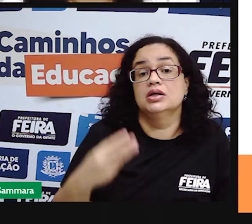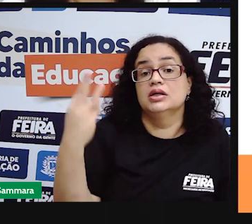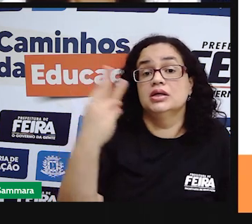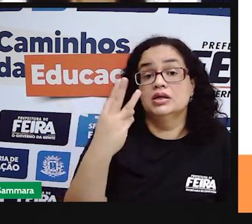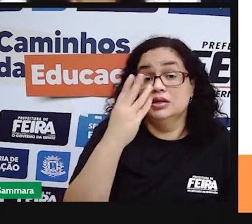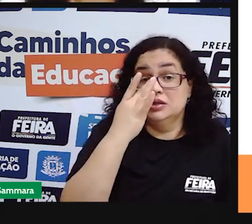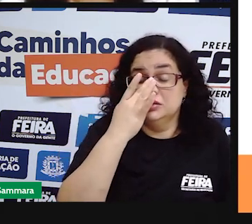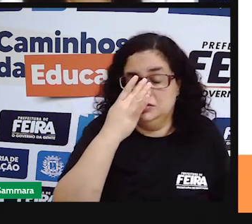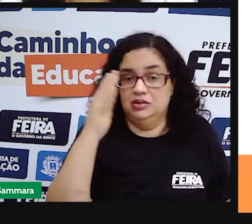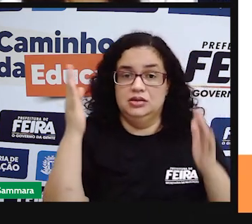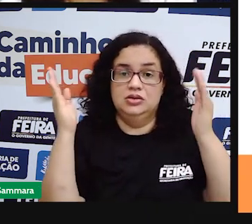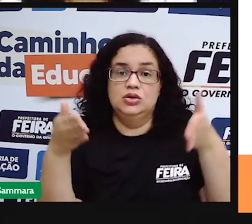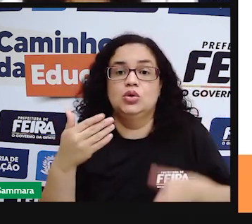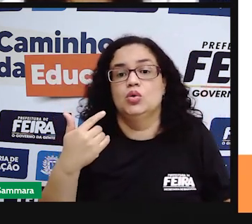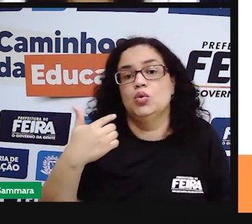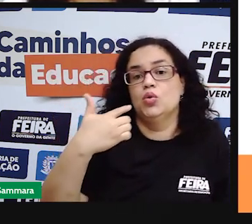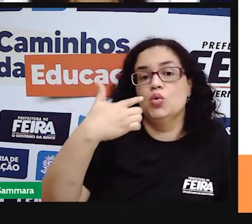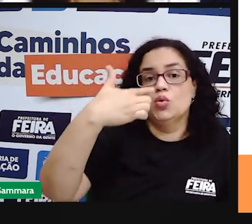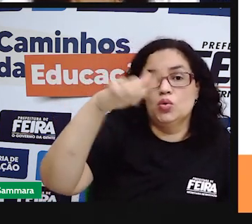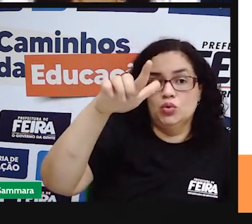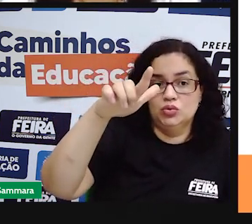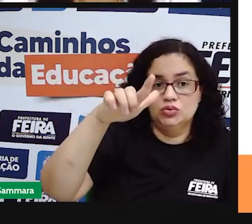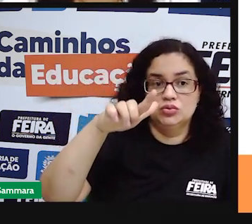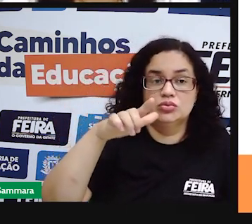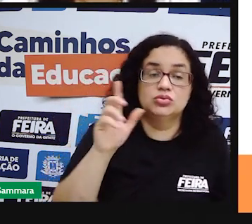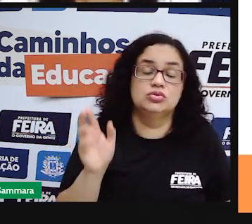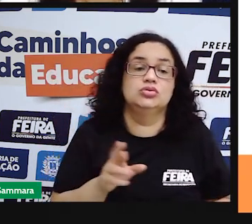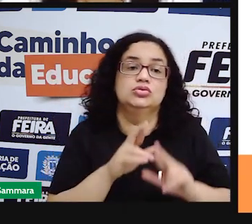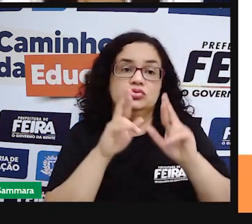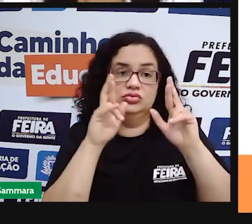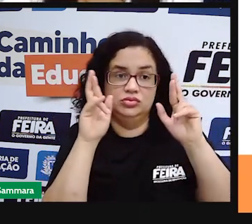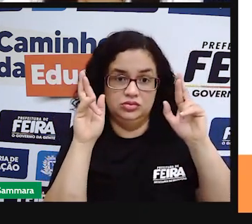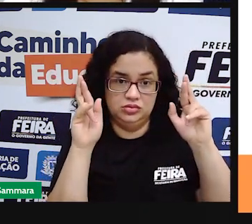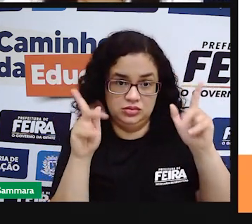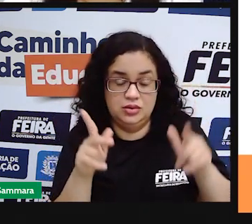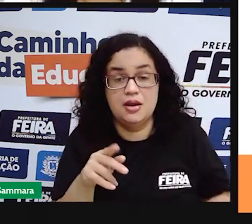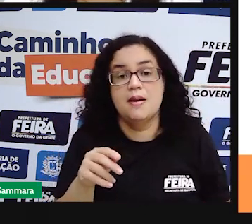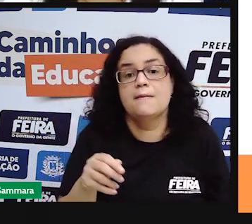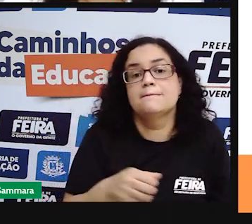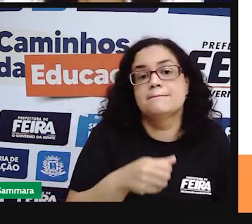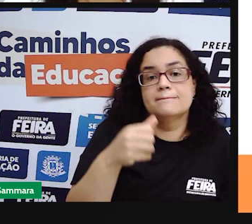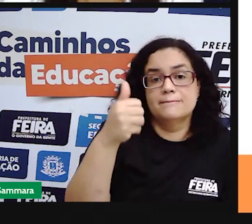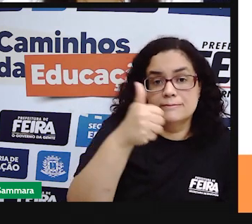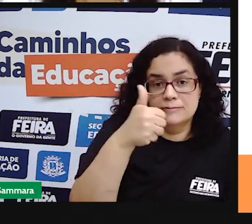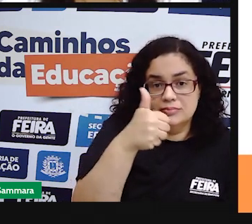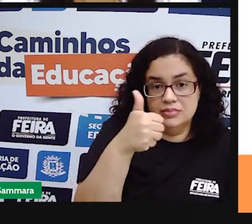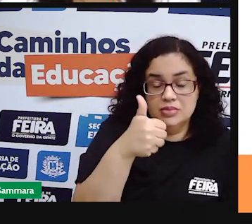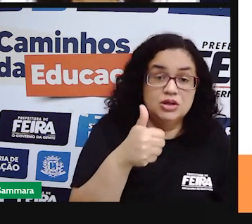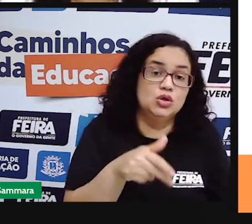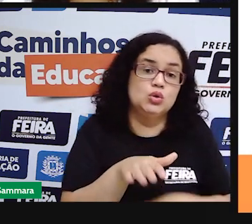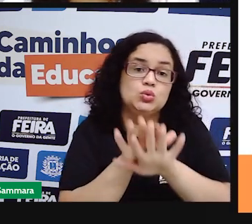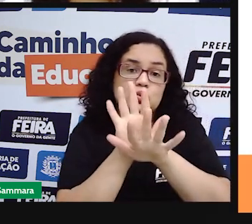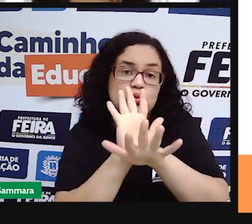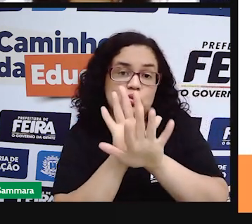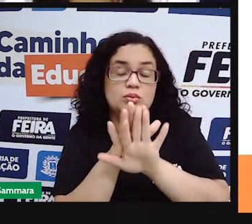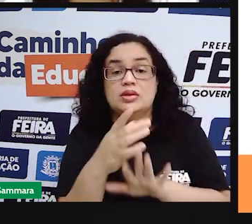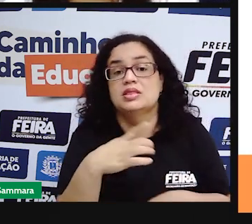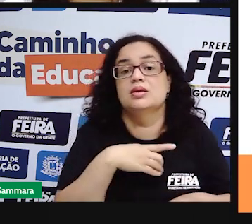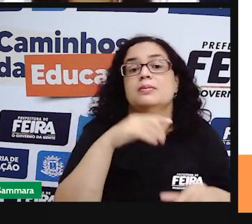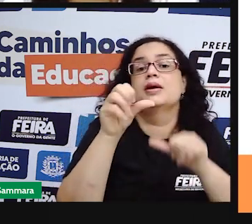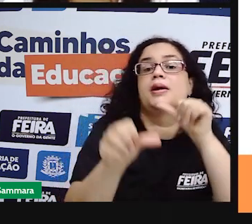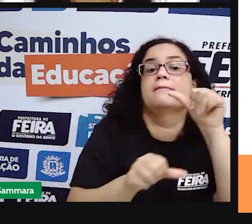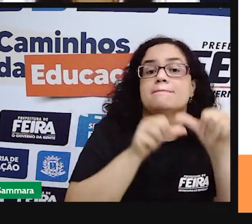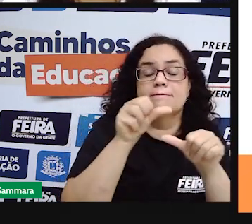momento ela já passou para o outro lado, né? Diferente aí do primeiro momento. As sombras então mudam de